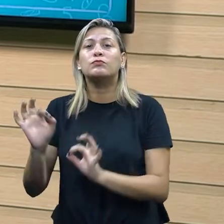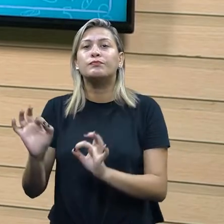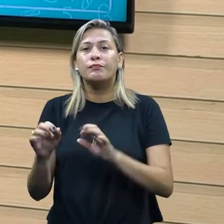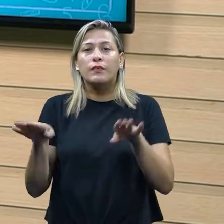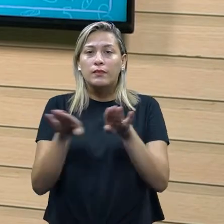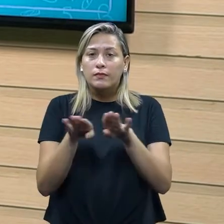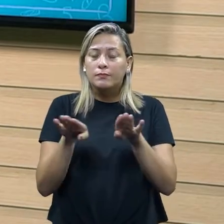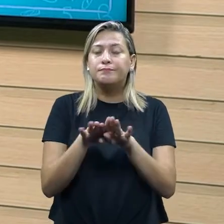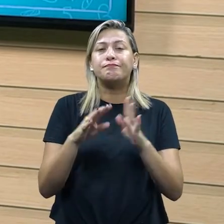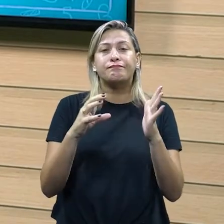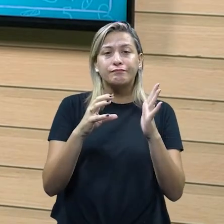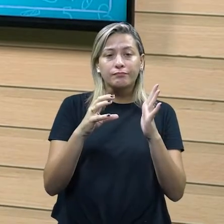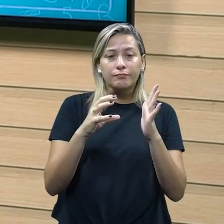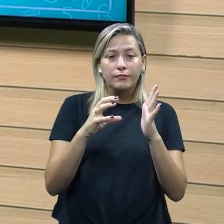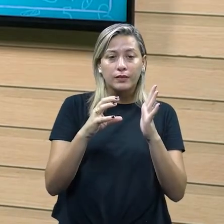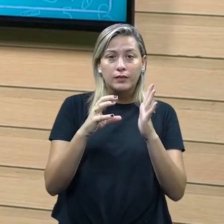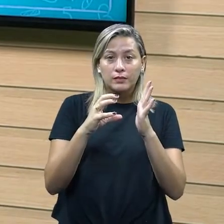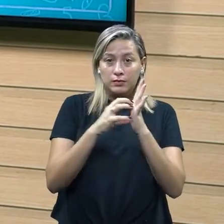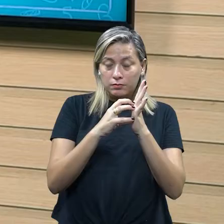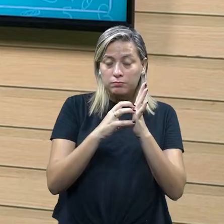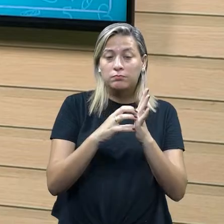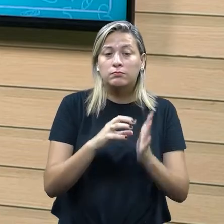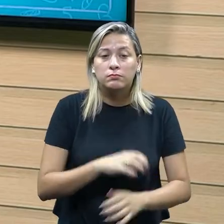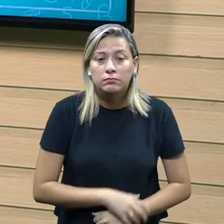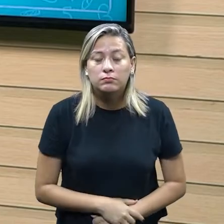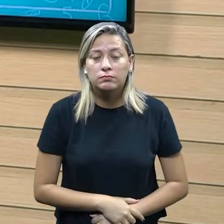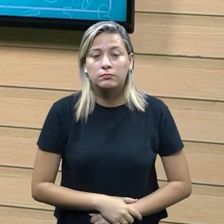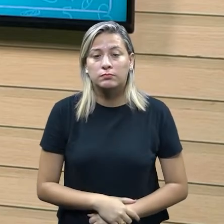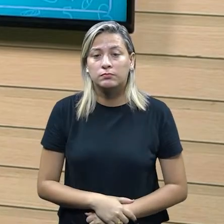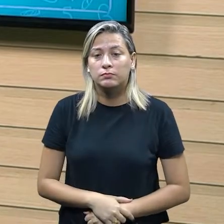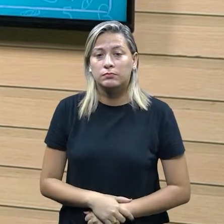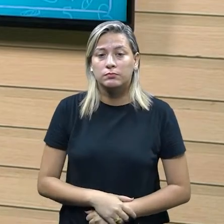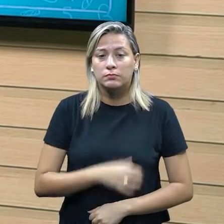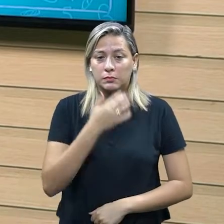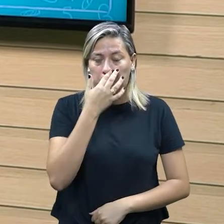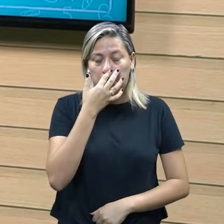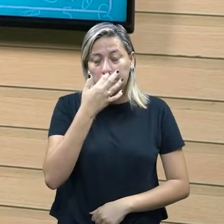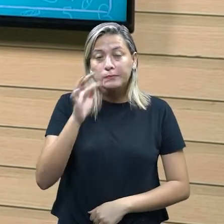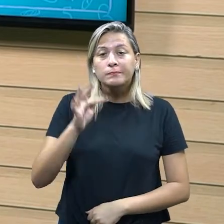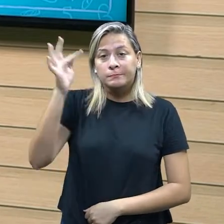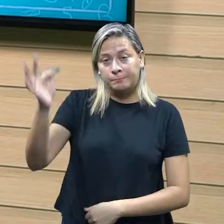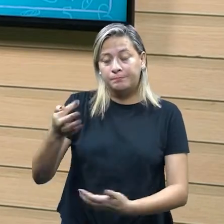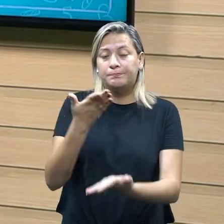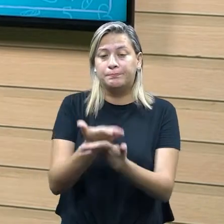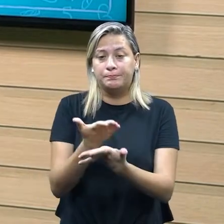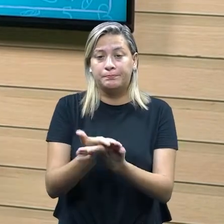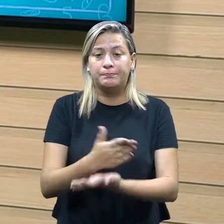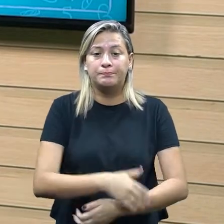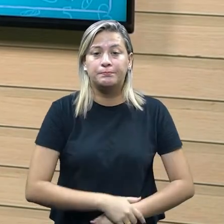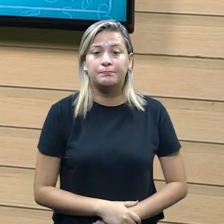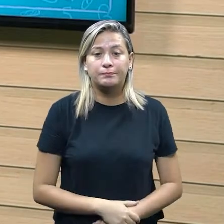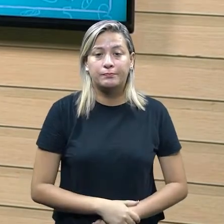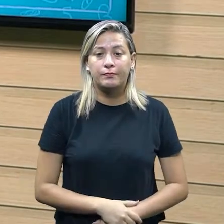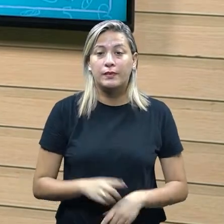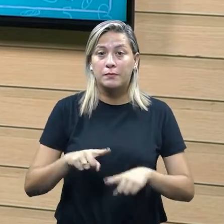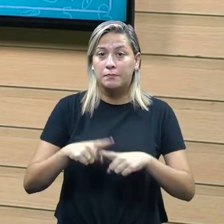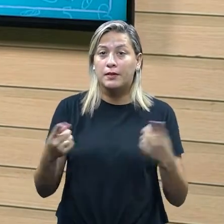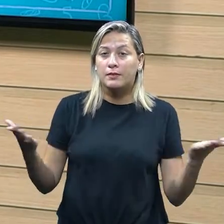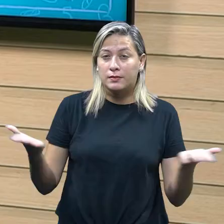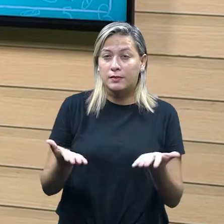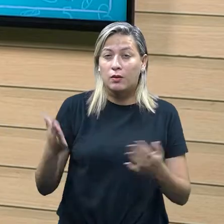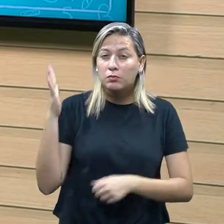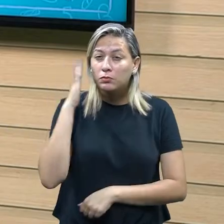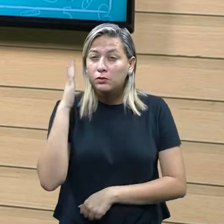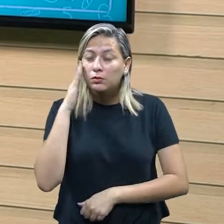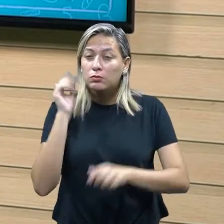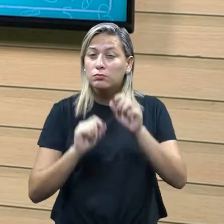tudo, simbologia, né? Termos, convenções que a gente vai estudar também mais para frente aí. Mas por enquanto a gente